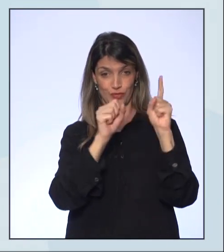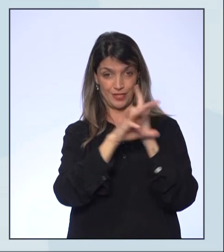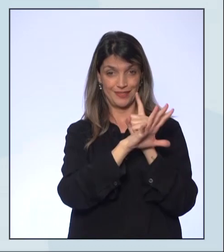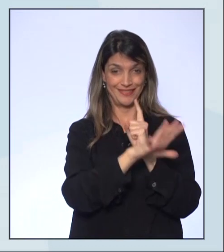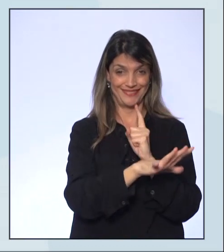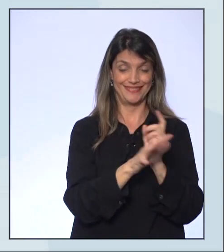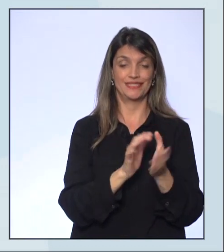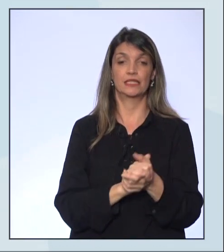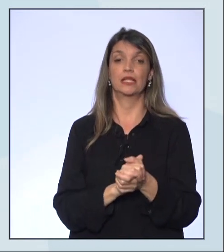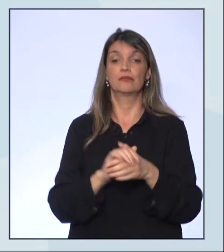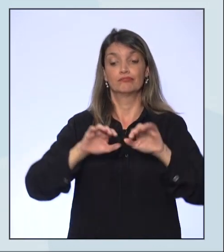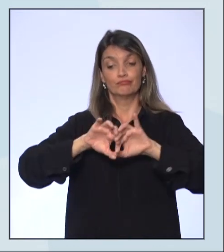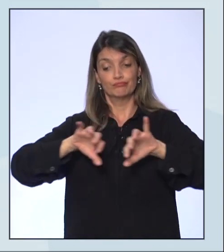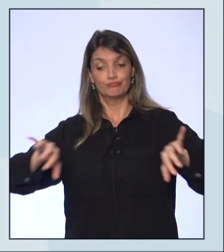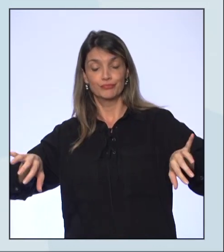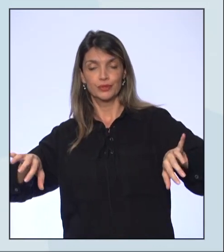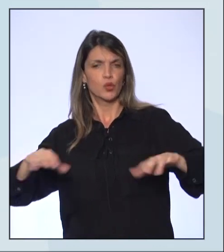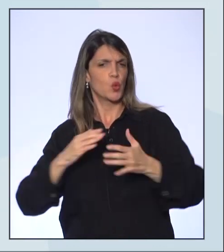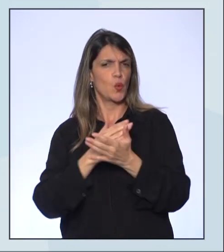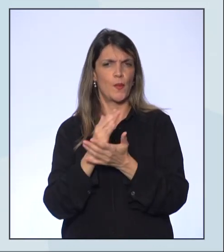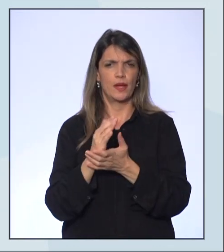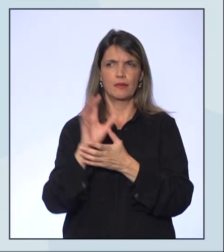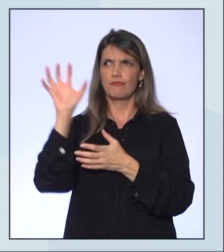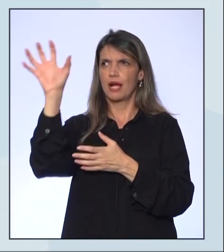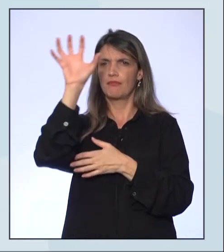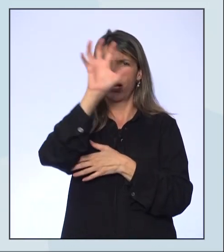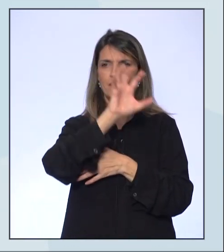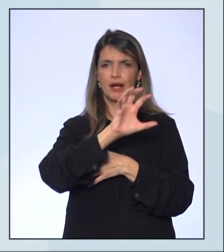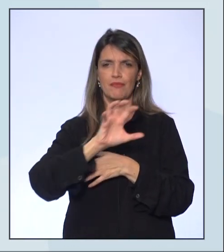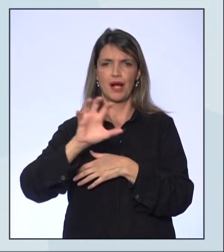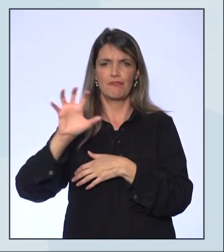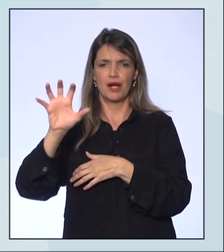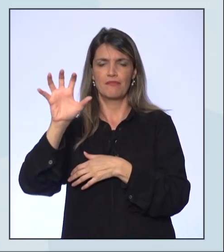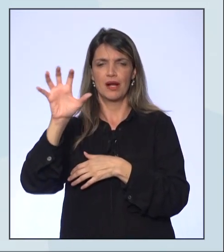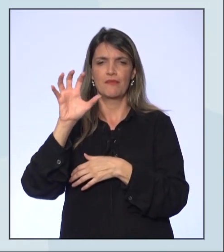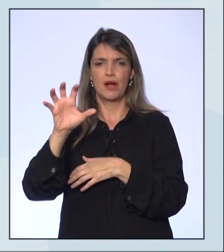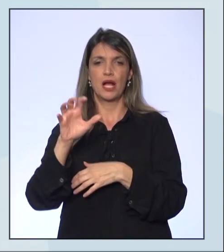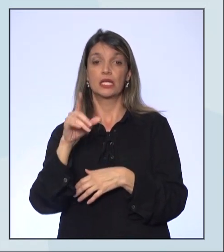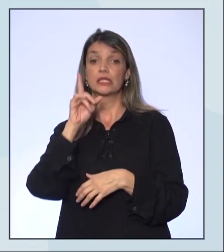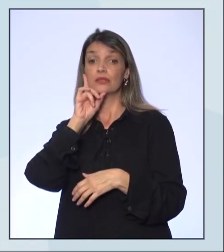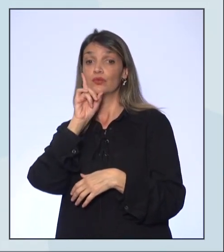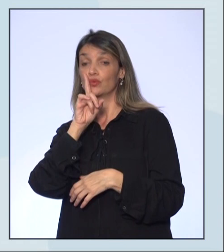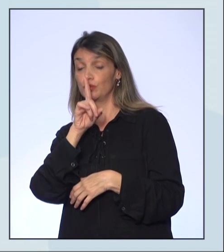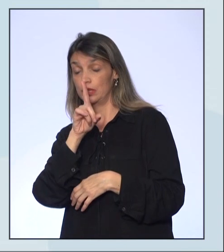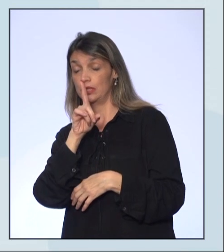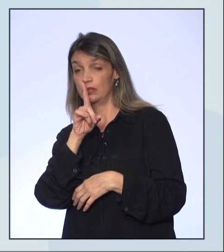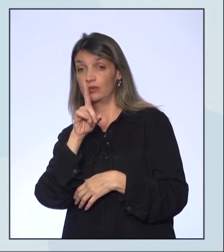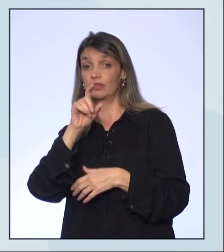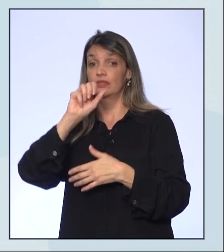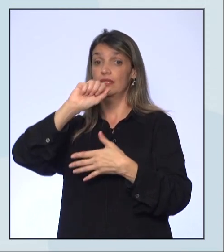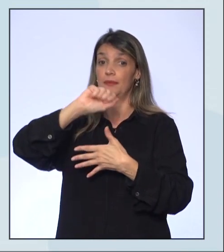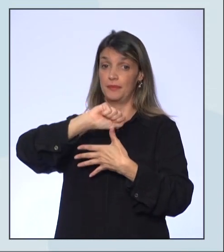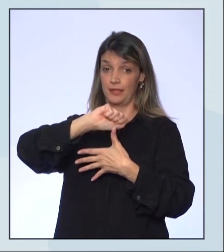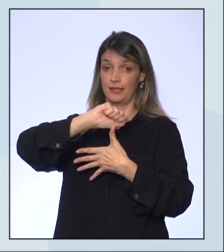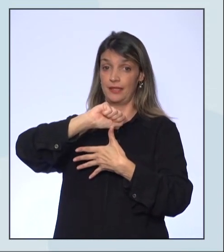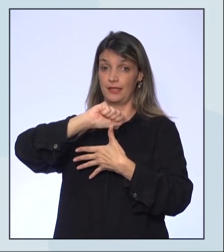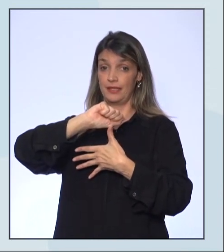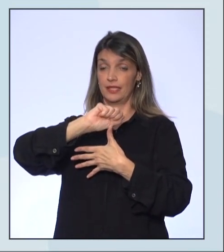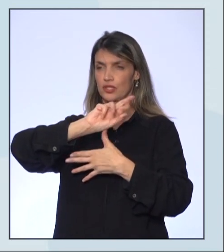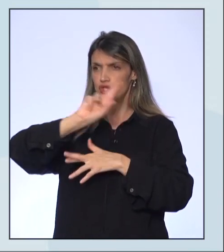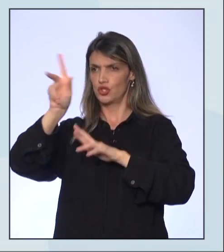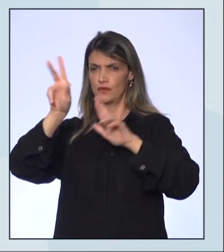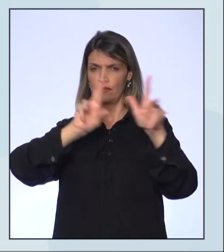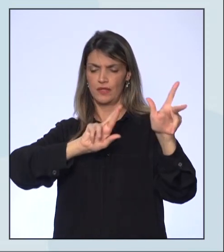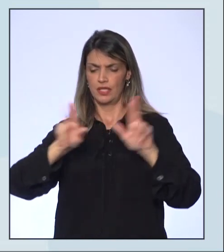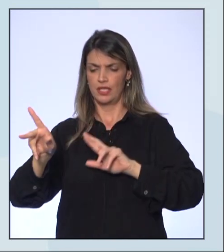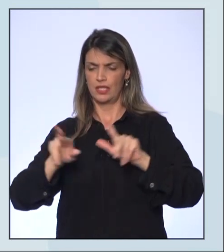União Soviética, começam a surgir vários polos de domínio. Então nós temos a influência dos Estados Unidos na América, diferentemente de outros